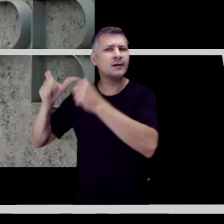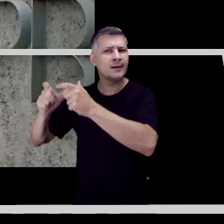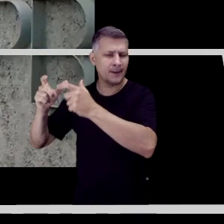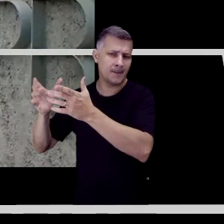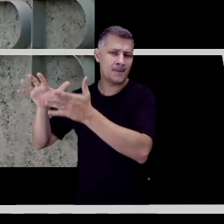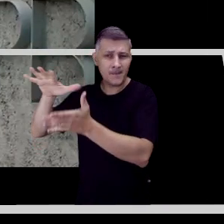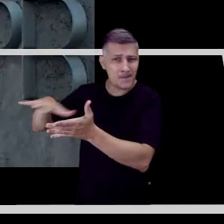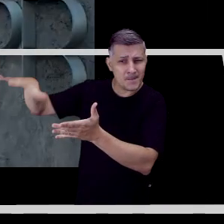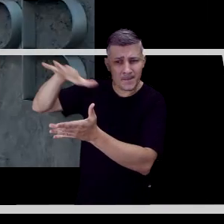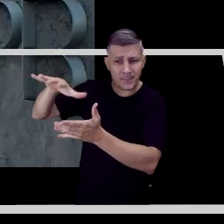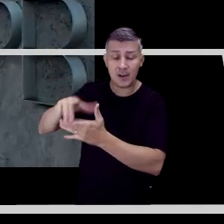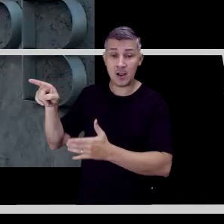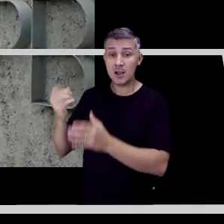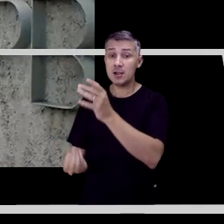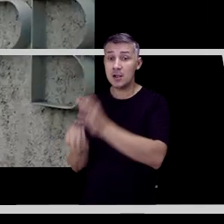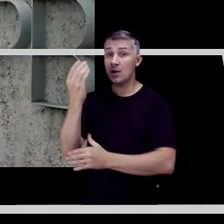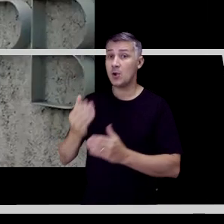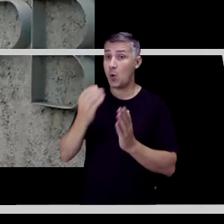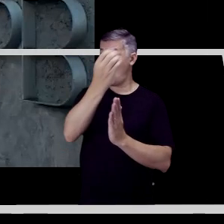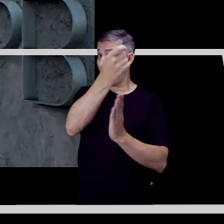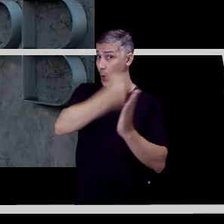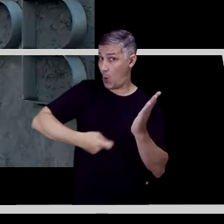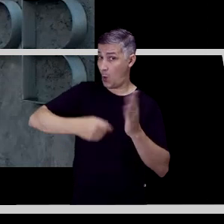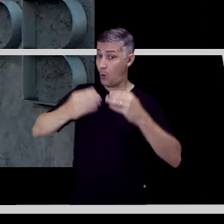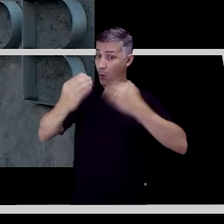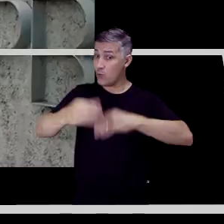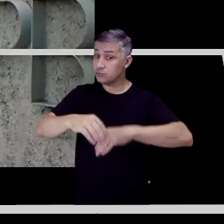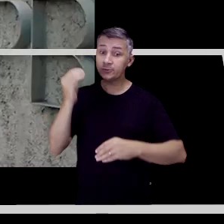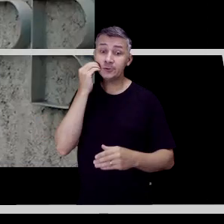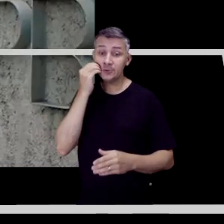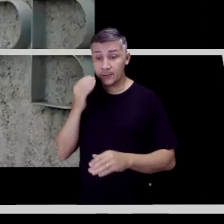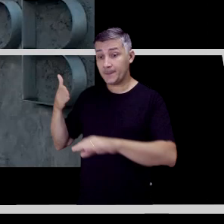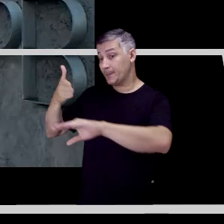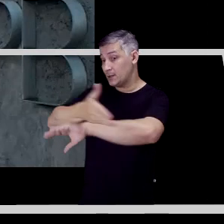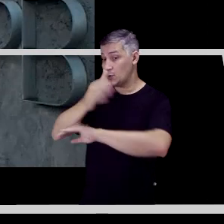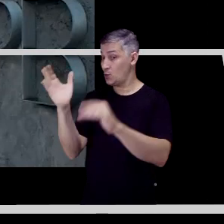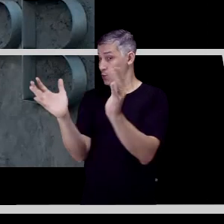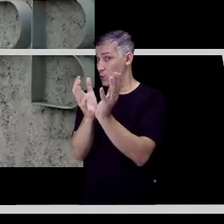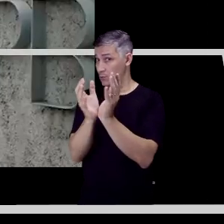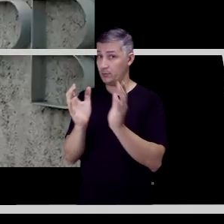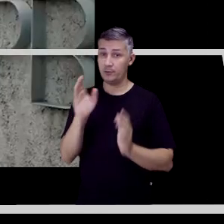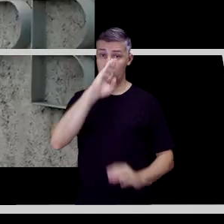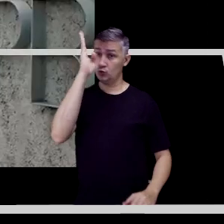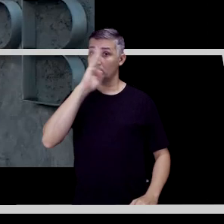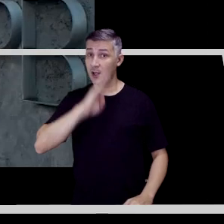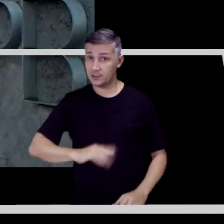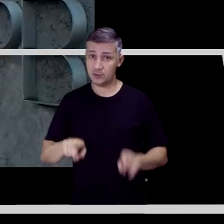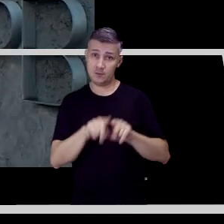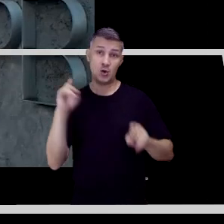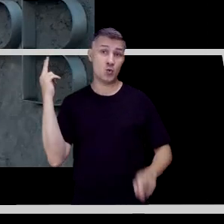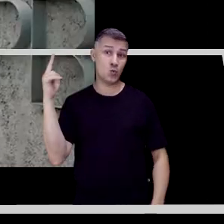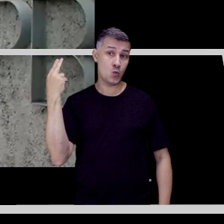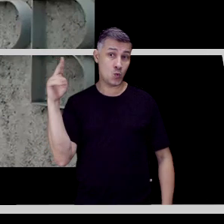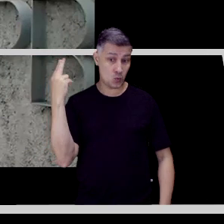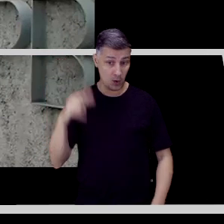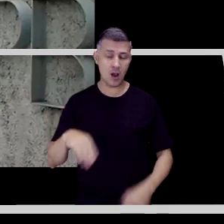concurso público. Ele foi desenvolvido desde o início com essa parceria entre as equipes aqui do Brasil